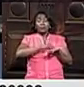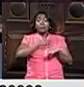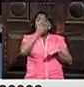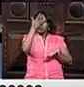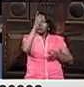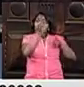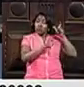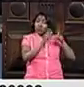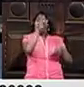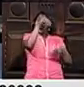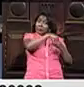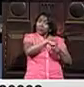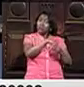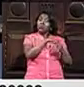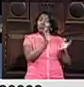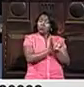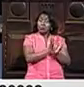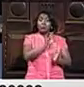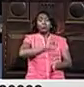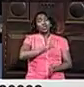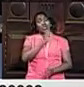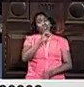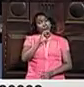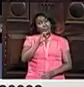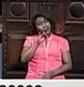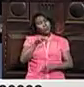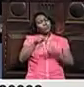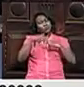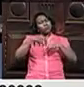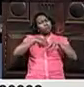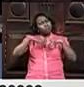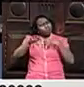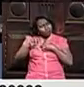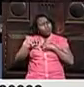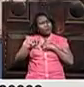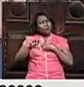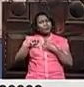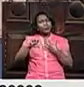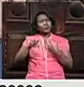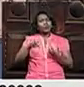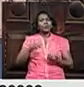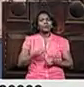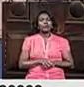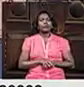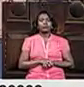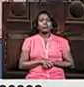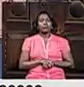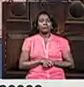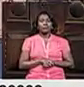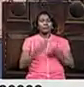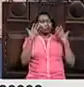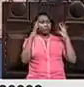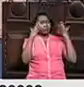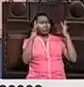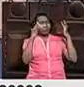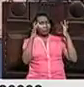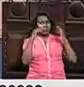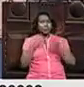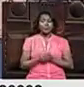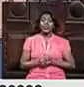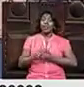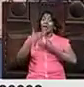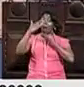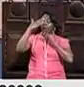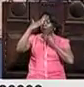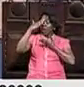na Polícia Civil. Portanto, a nossa solidariedade, acreditando que o governo vá